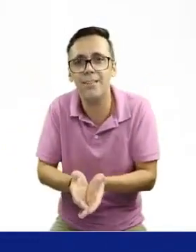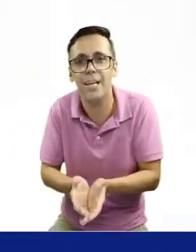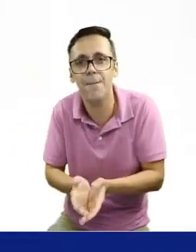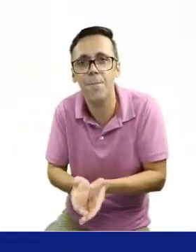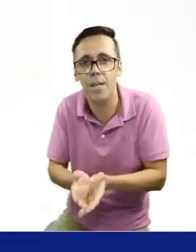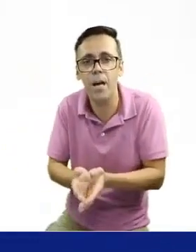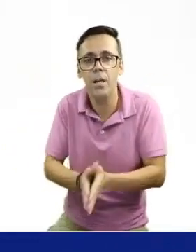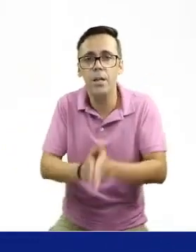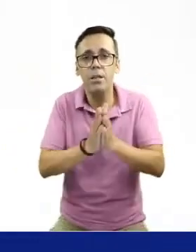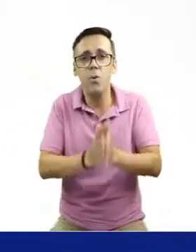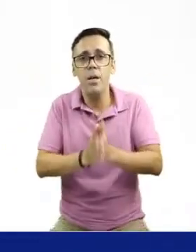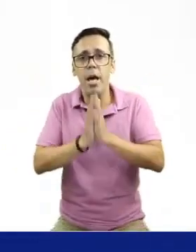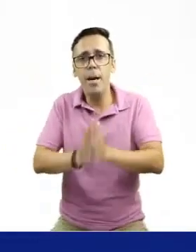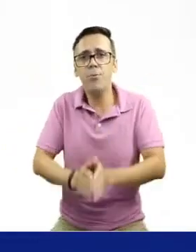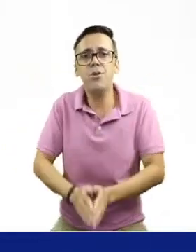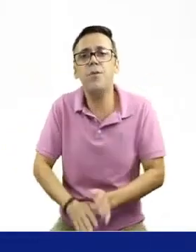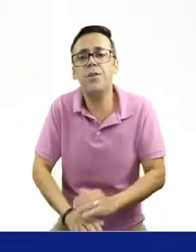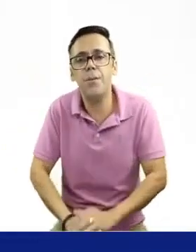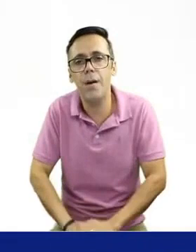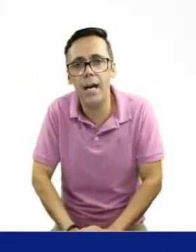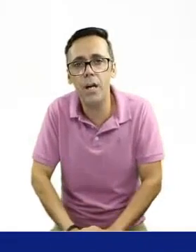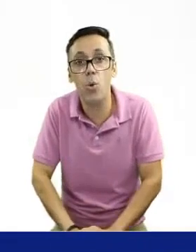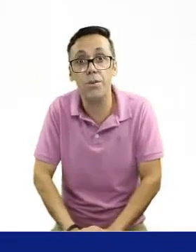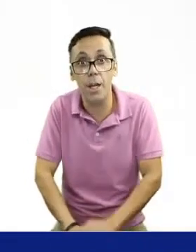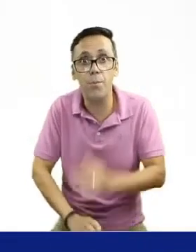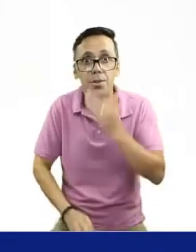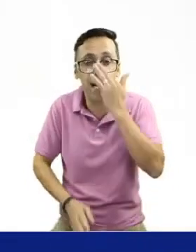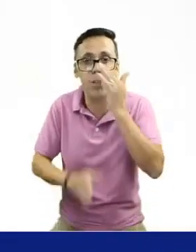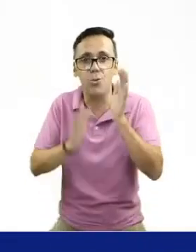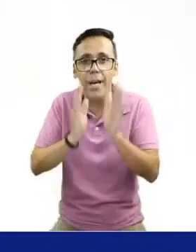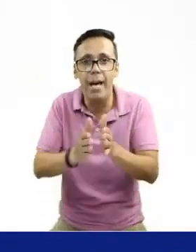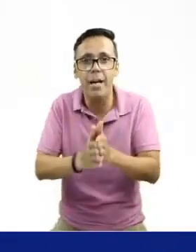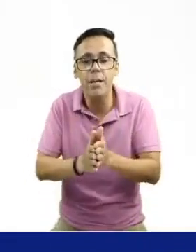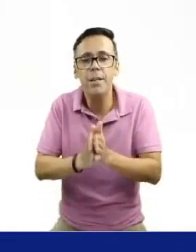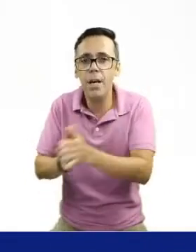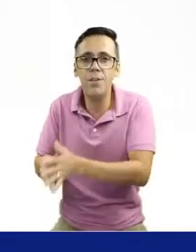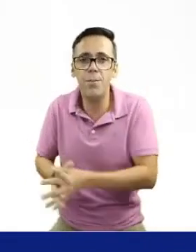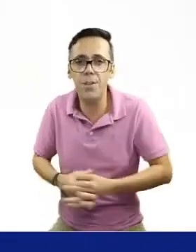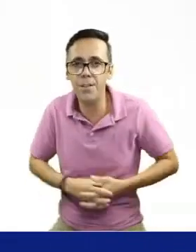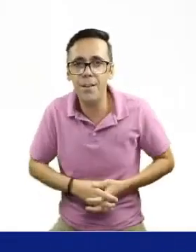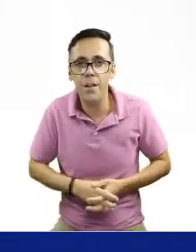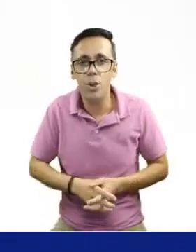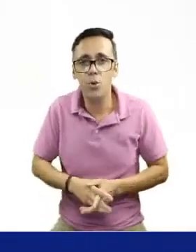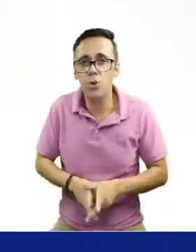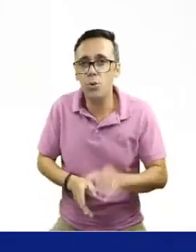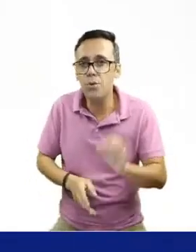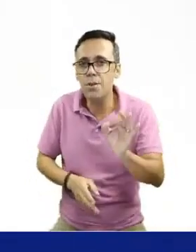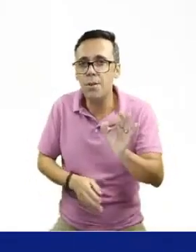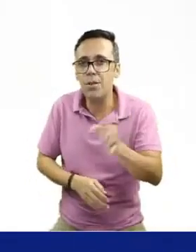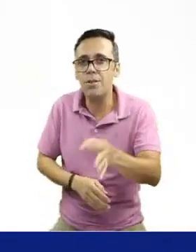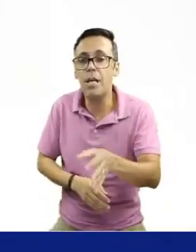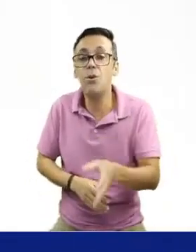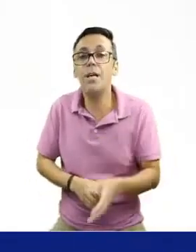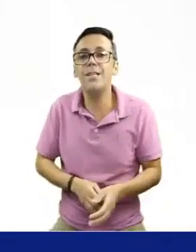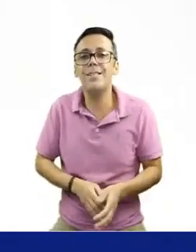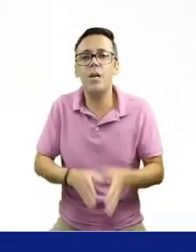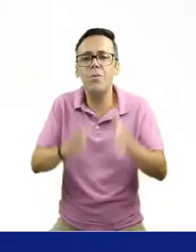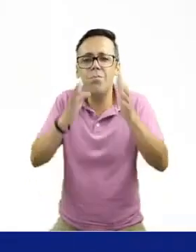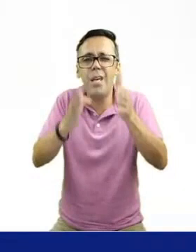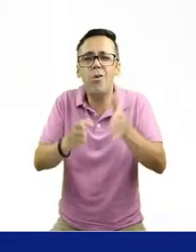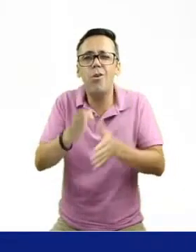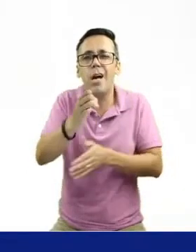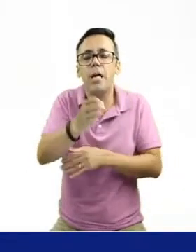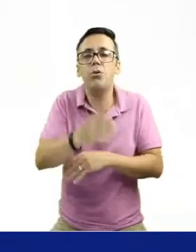informação para o lugar certo tá então é possível trabalhar com o tempo escasso é que que você precisa de um estudo sistematizado